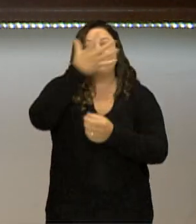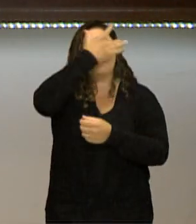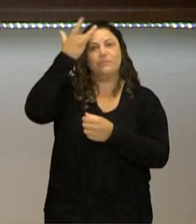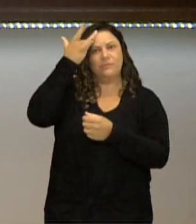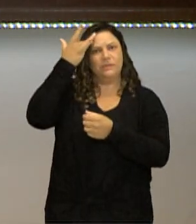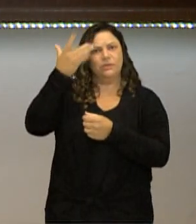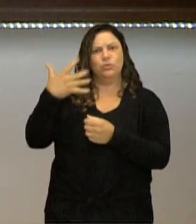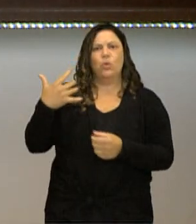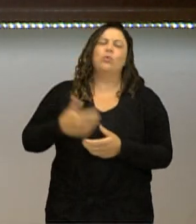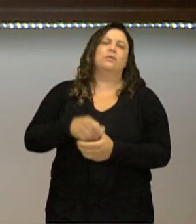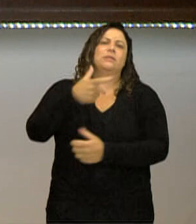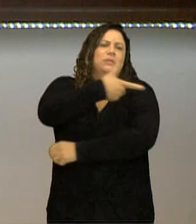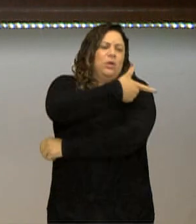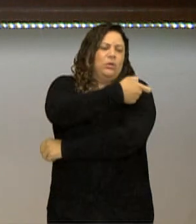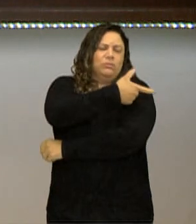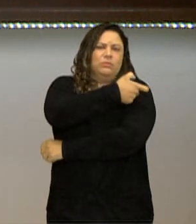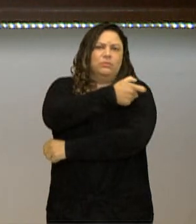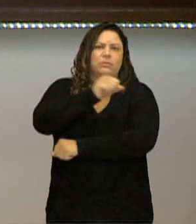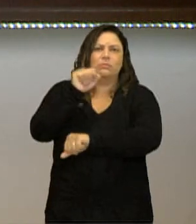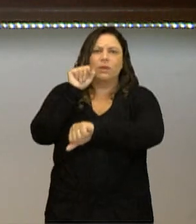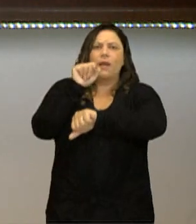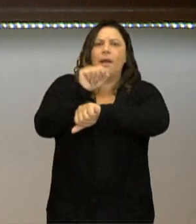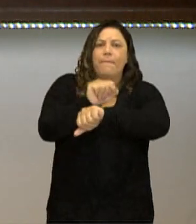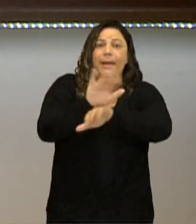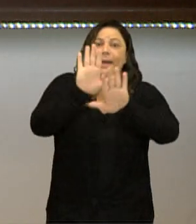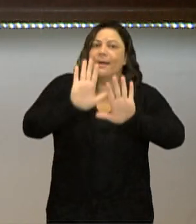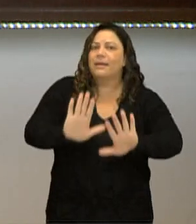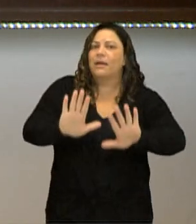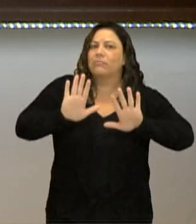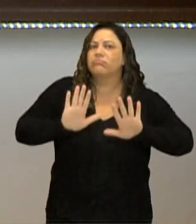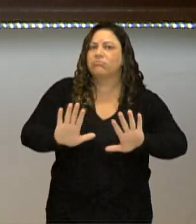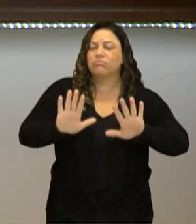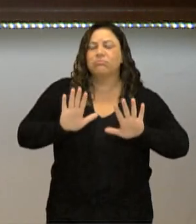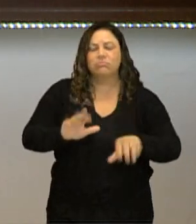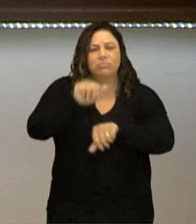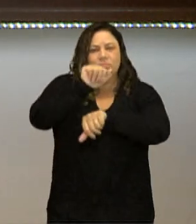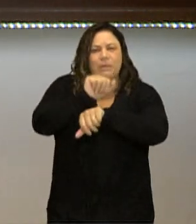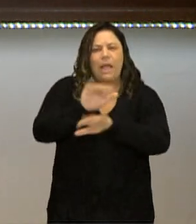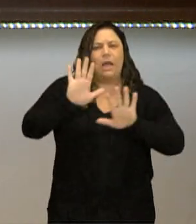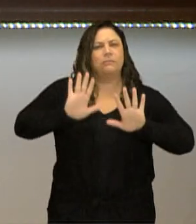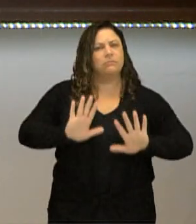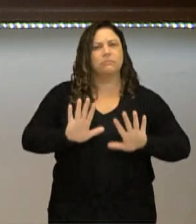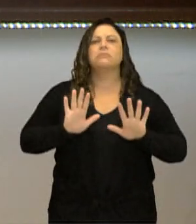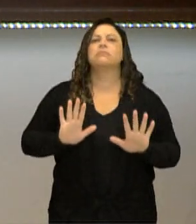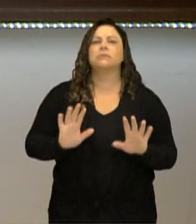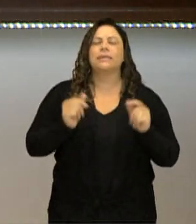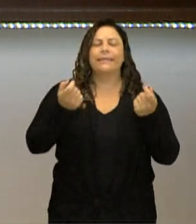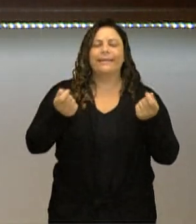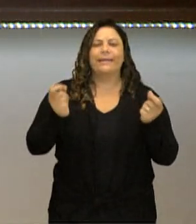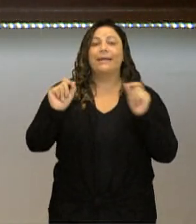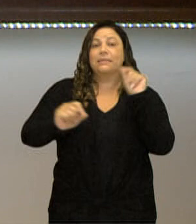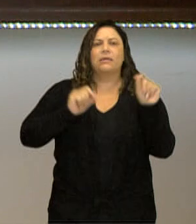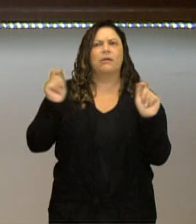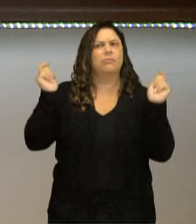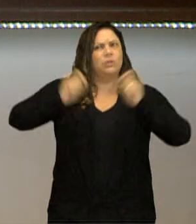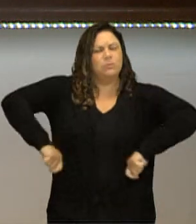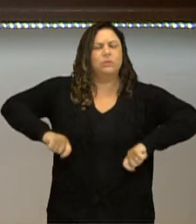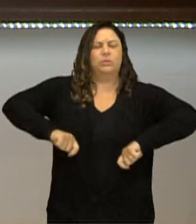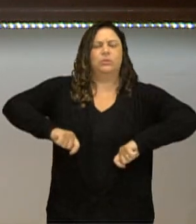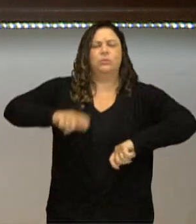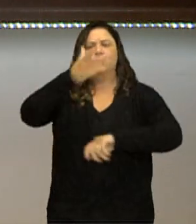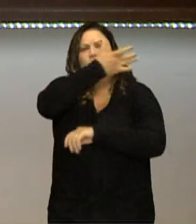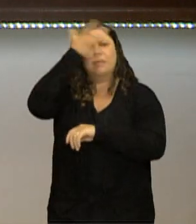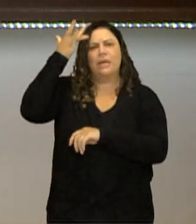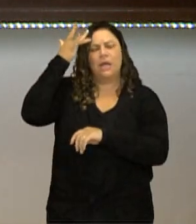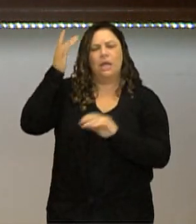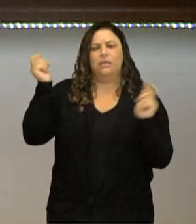economicamente, diante de um caos causado por uma epidemia ou pandemia ali também. Então vamos lá, as vacinas são aplicadas